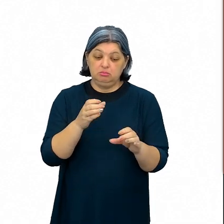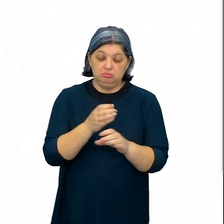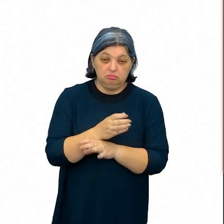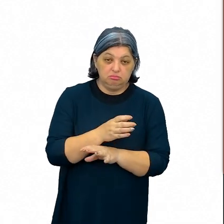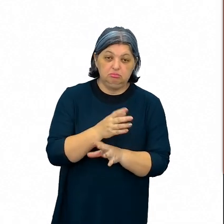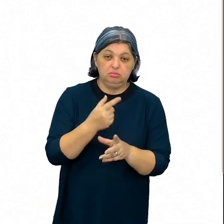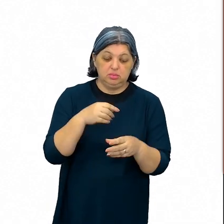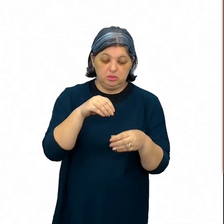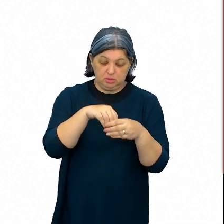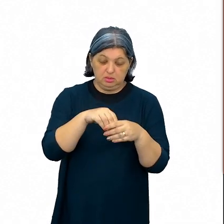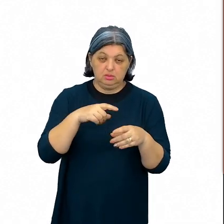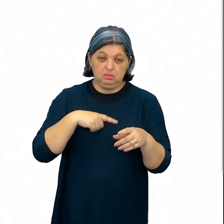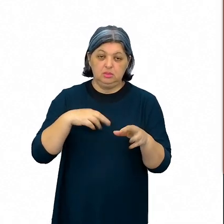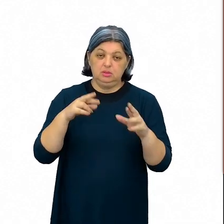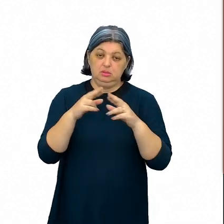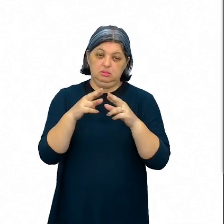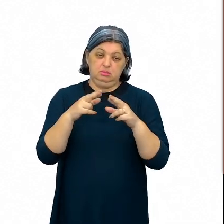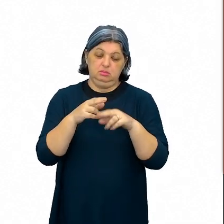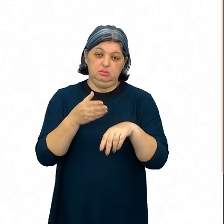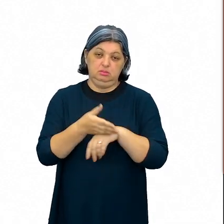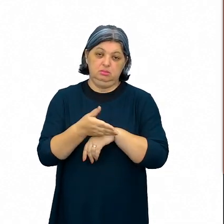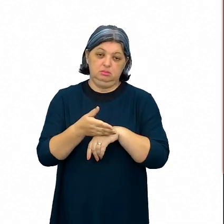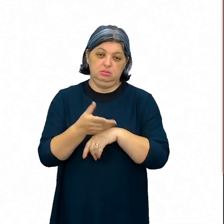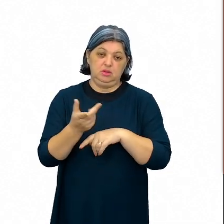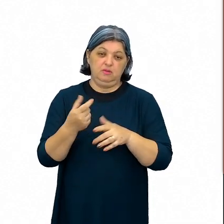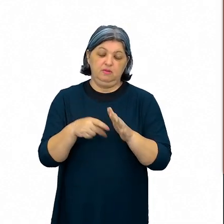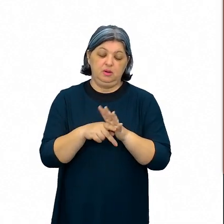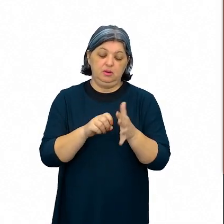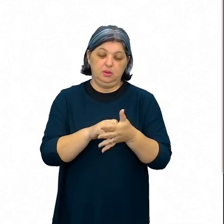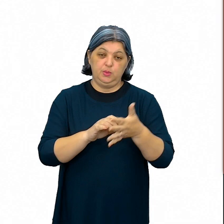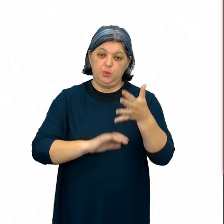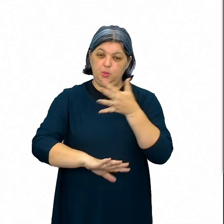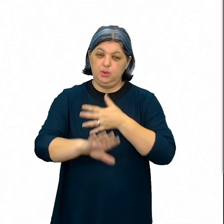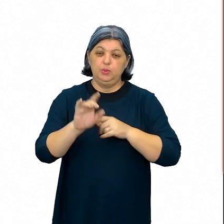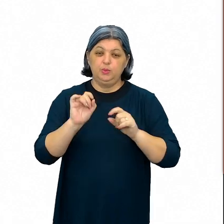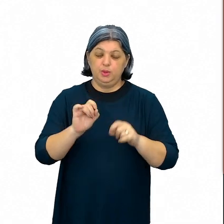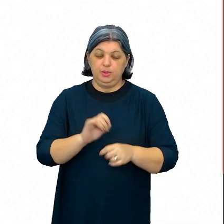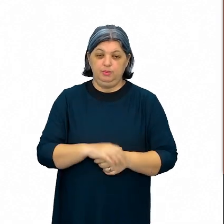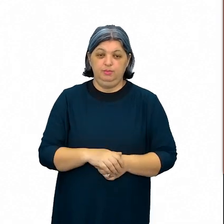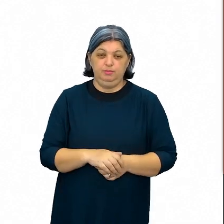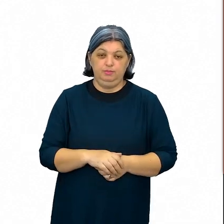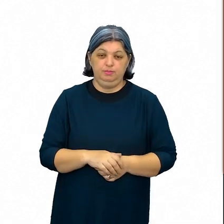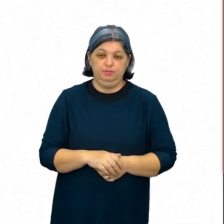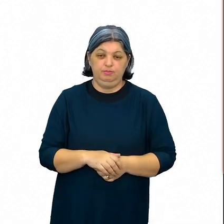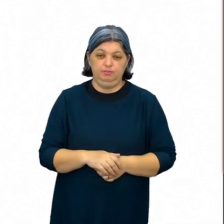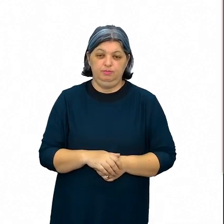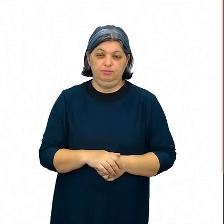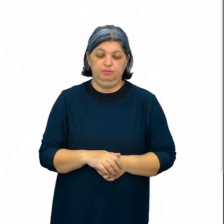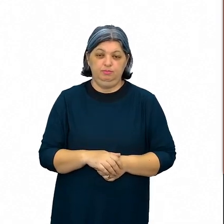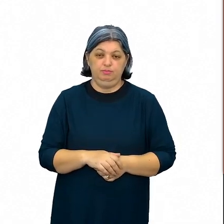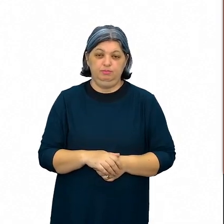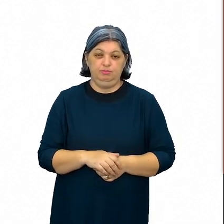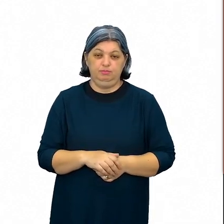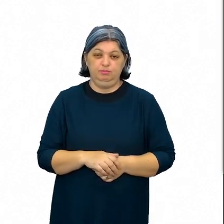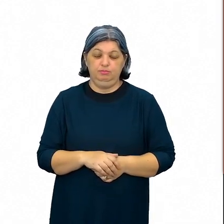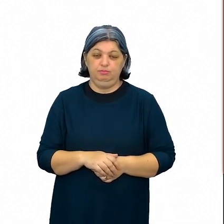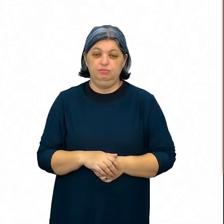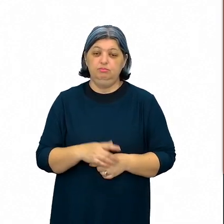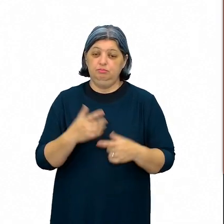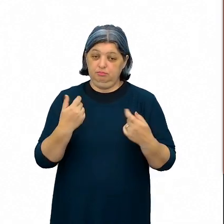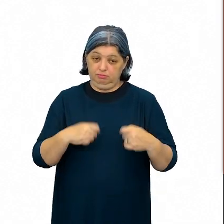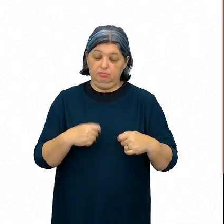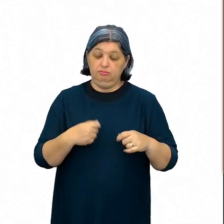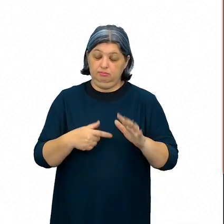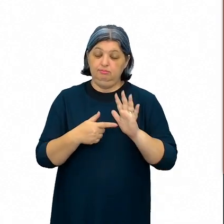a gente faz parte de uma rede e quando a gente falei currículo a primeira coisa que vem e nós não não nos furtamos de fazer